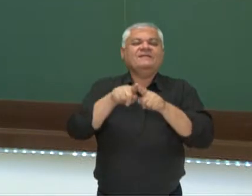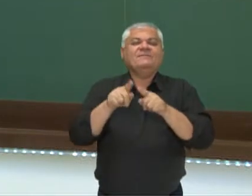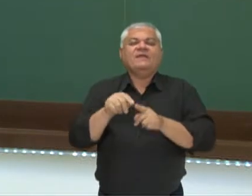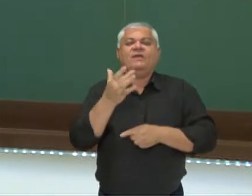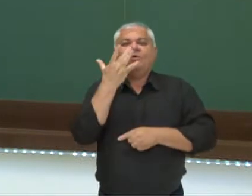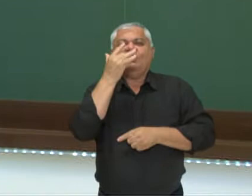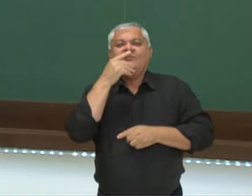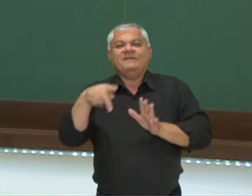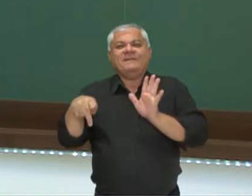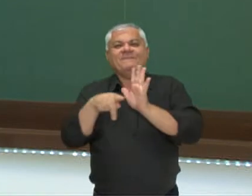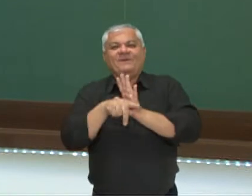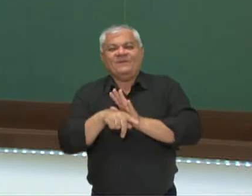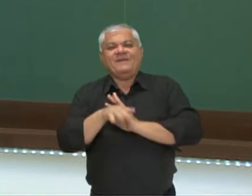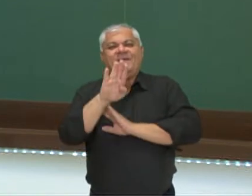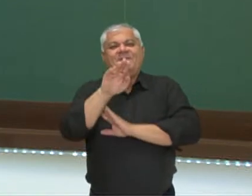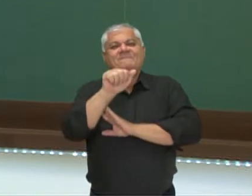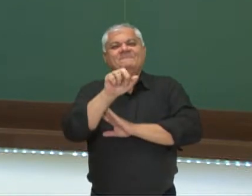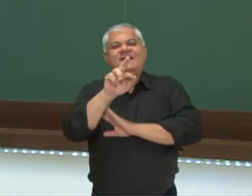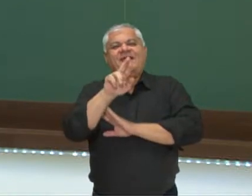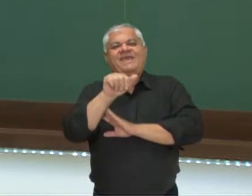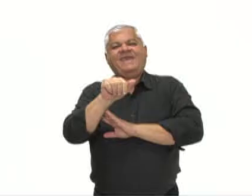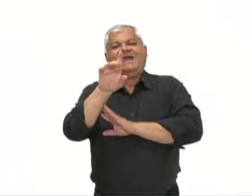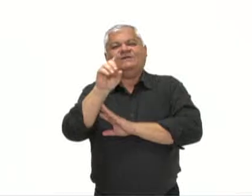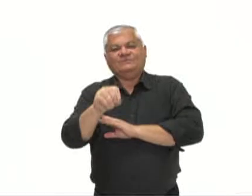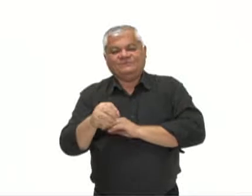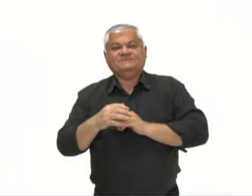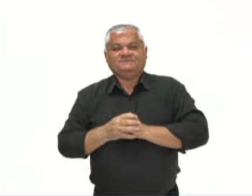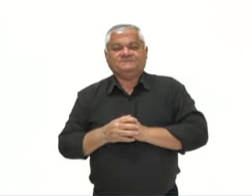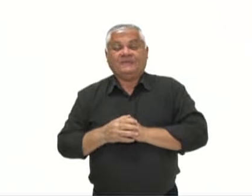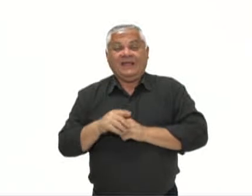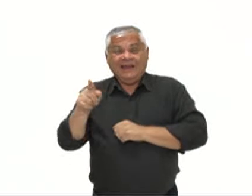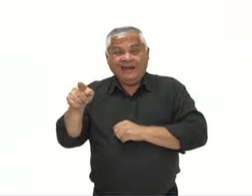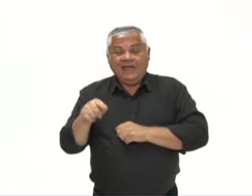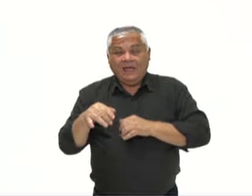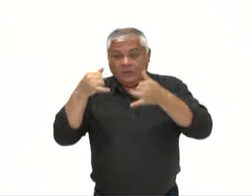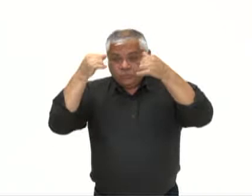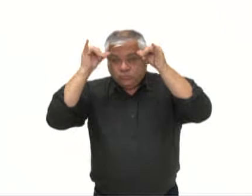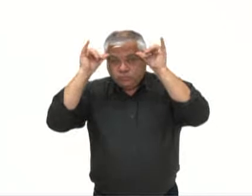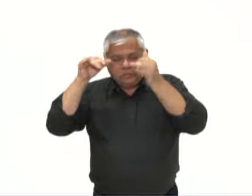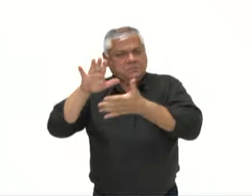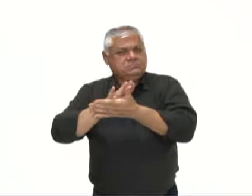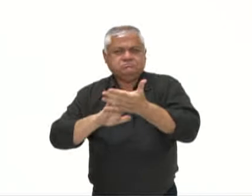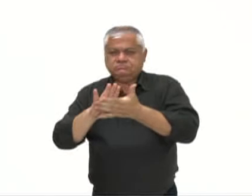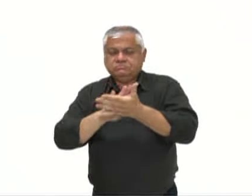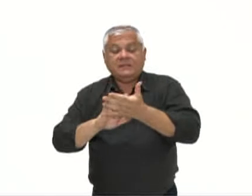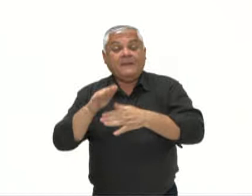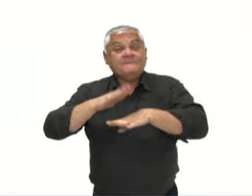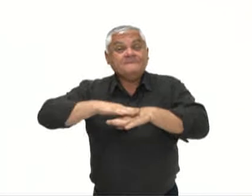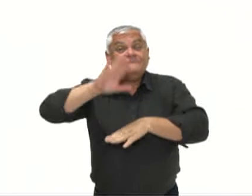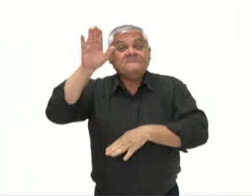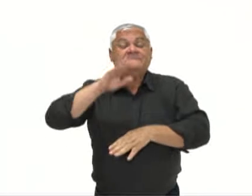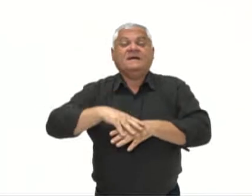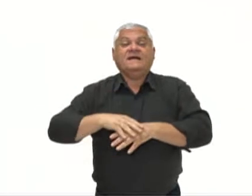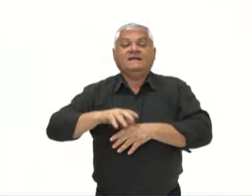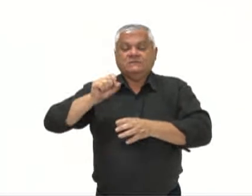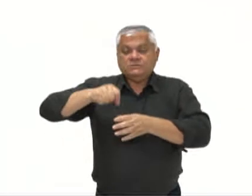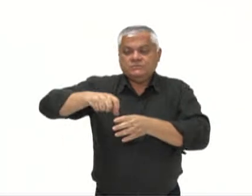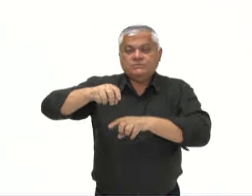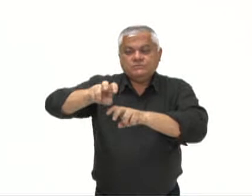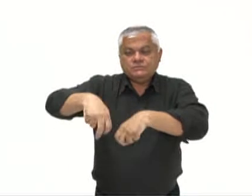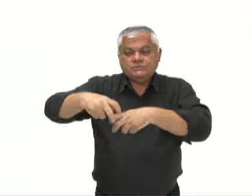o barreado. A agropecuária é pouco desenvolvida, havendo plantações de bananas, arrozais na bacia do